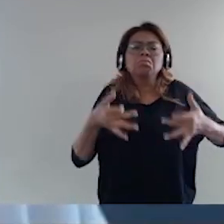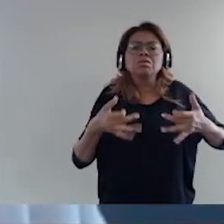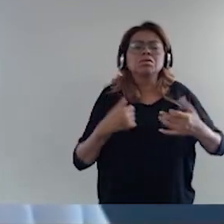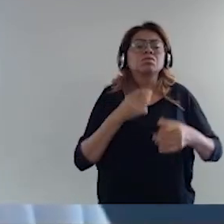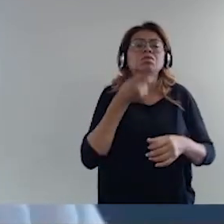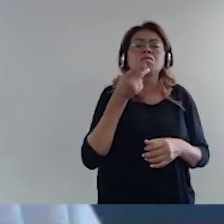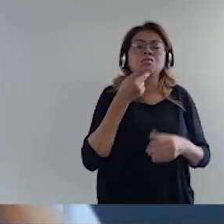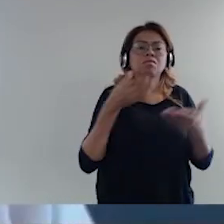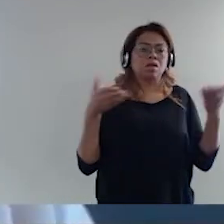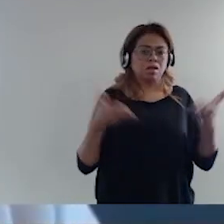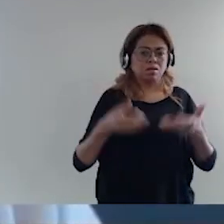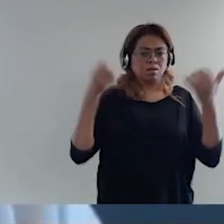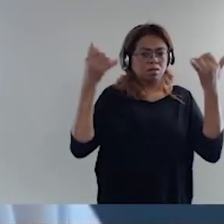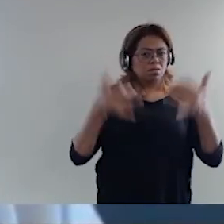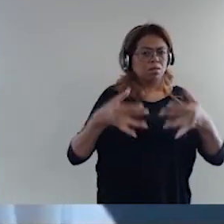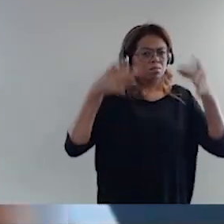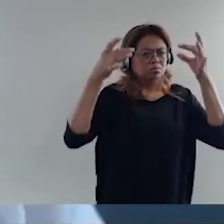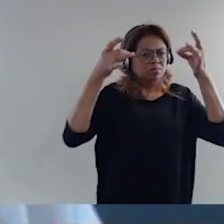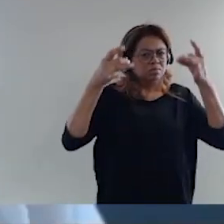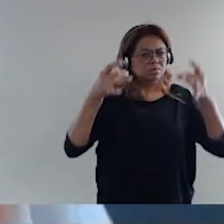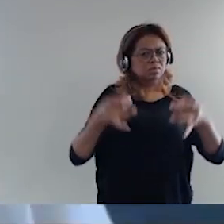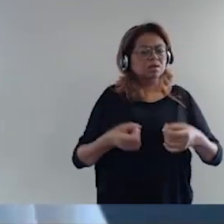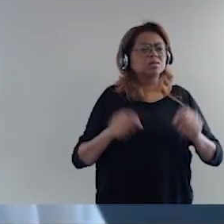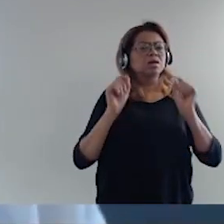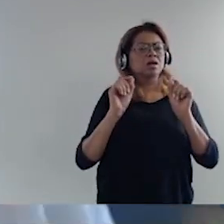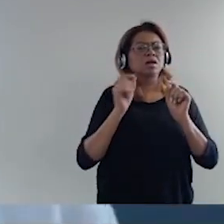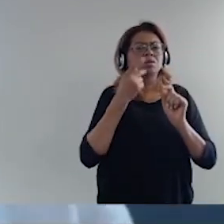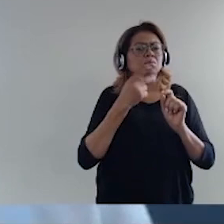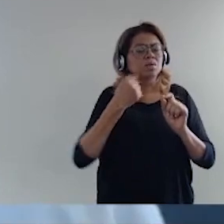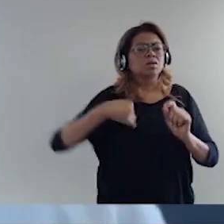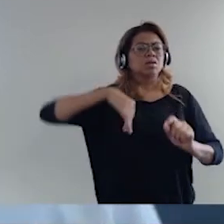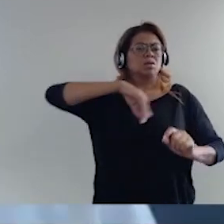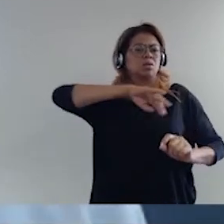ser dito, ele é um instrumento